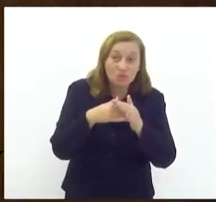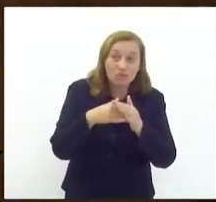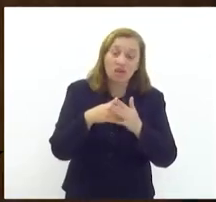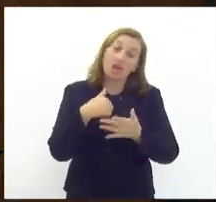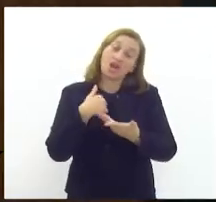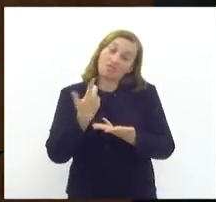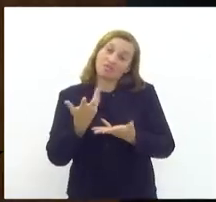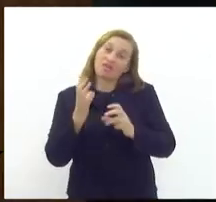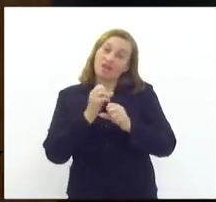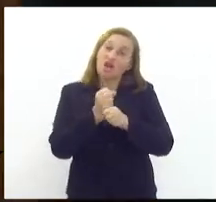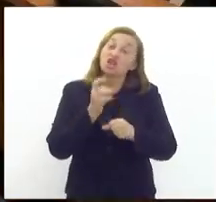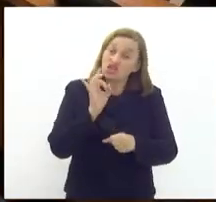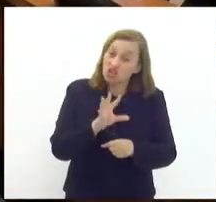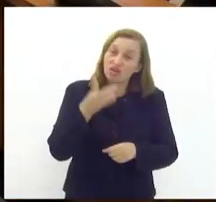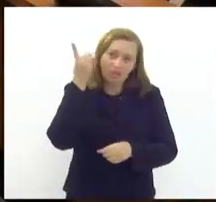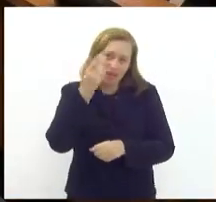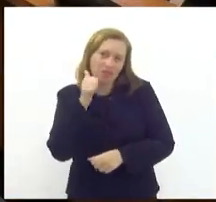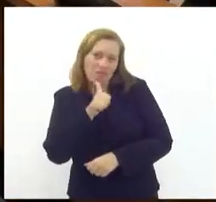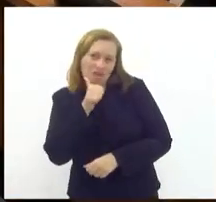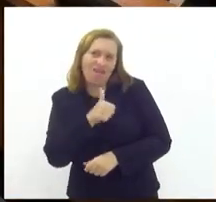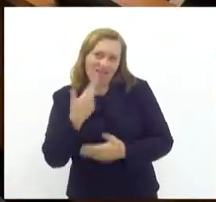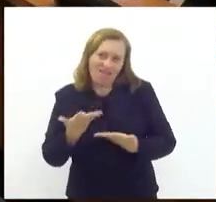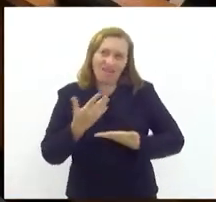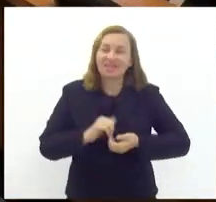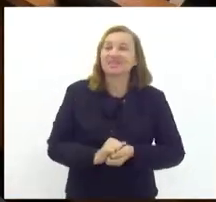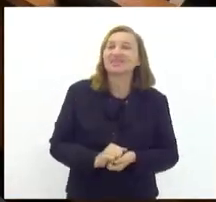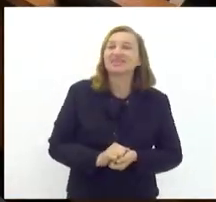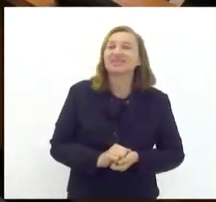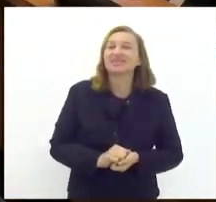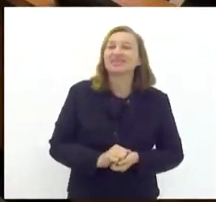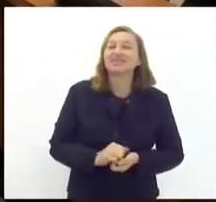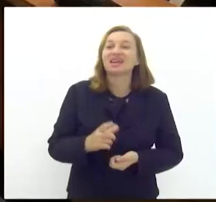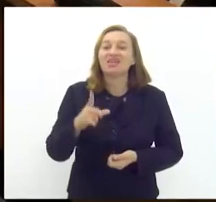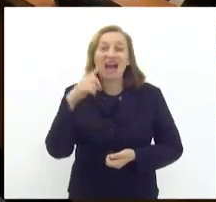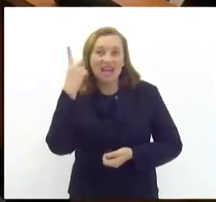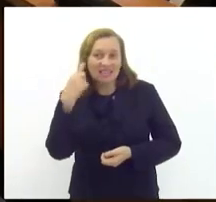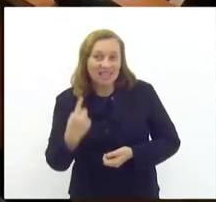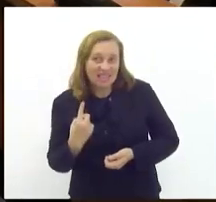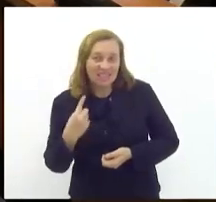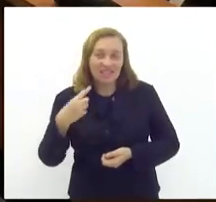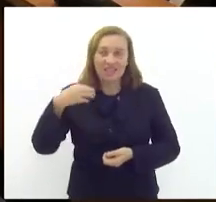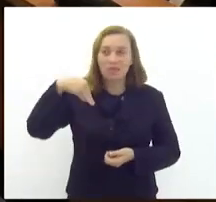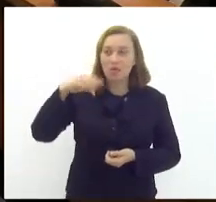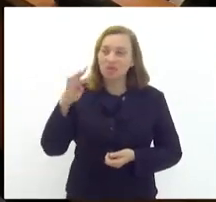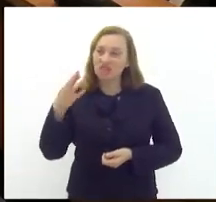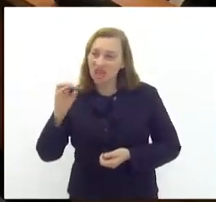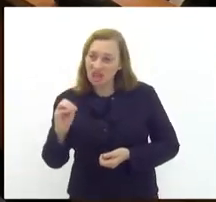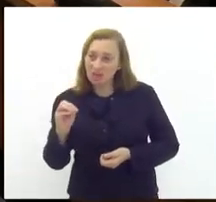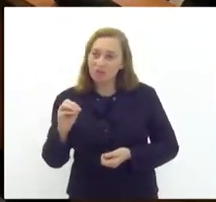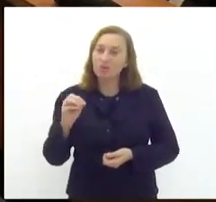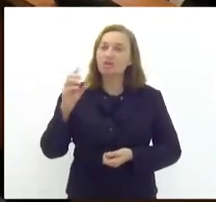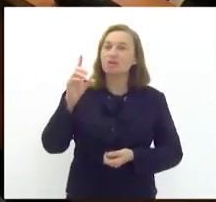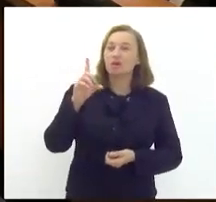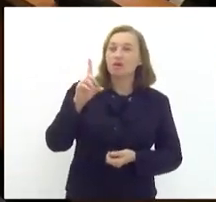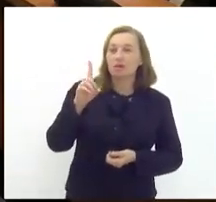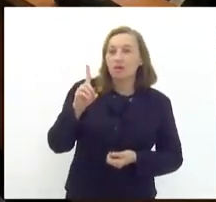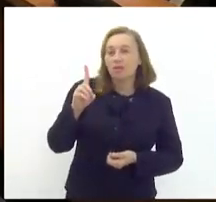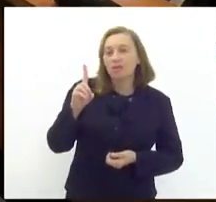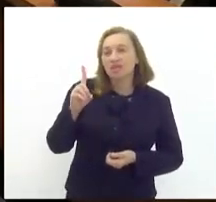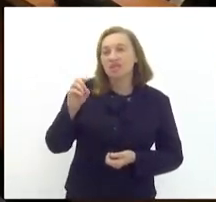eu tava na cota né só tinha Deputado das mulheres já tava na cota tava Dani Monteiro Dani Balbi a ônica